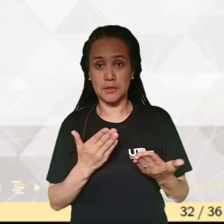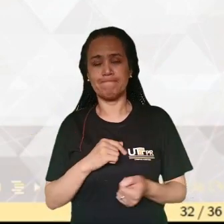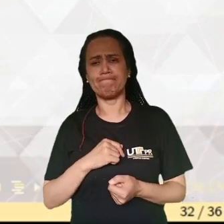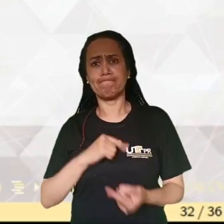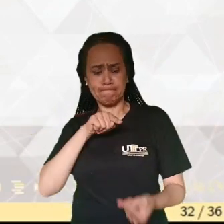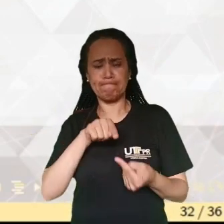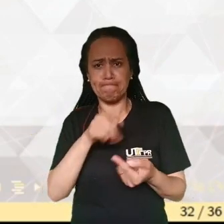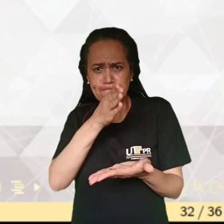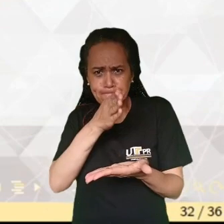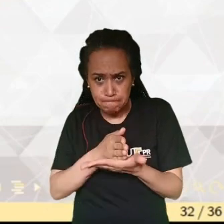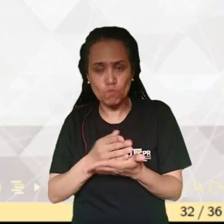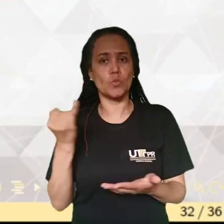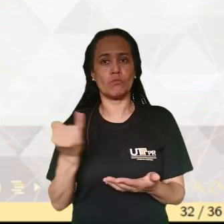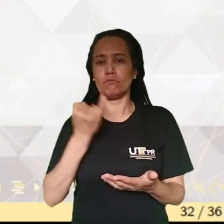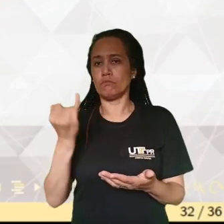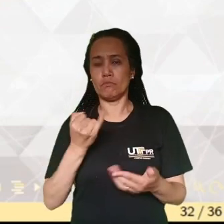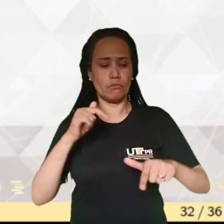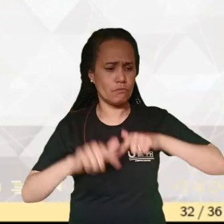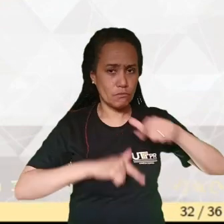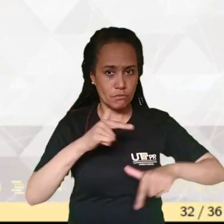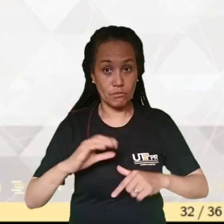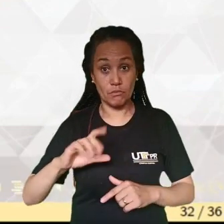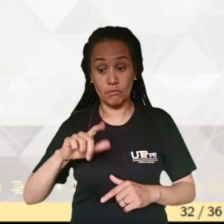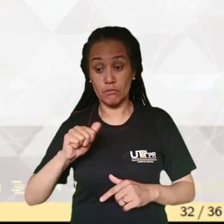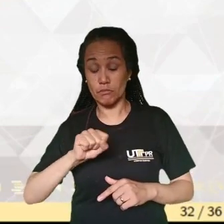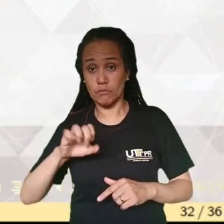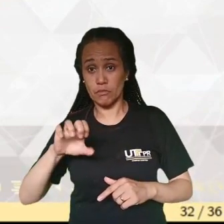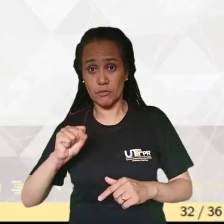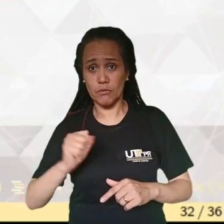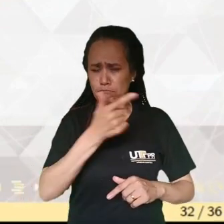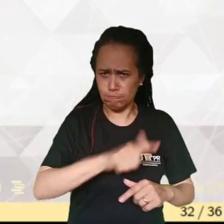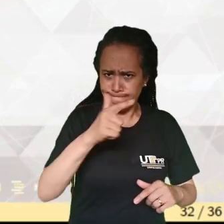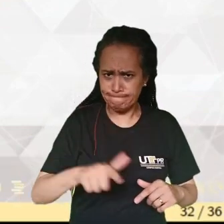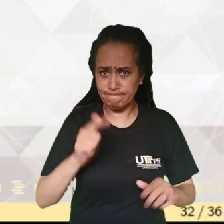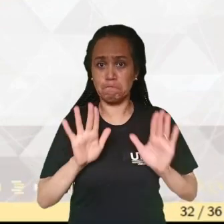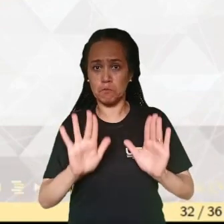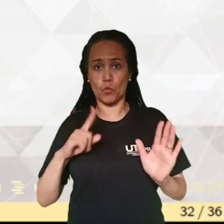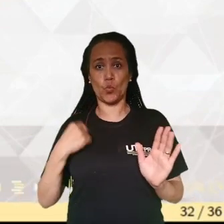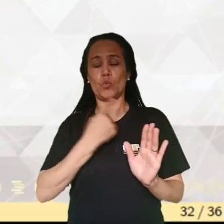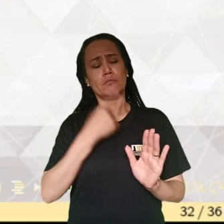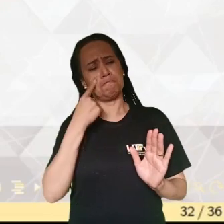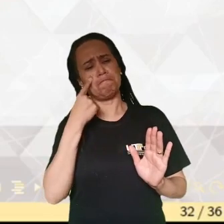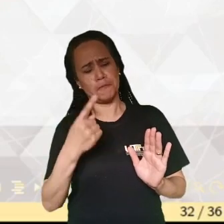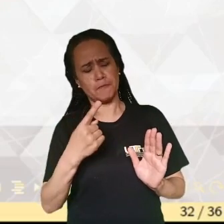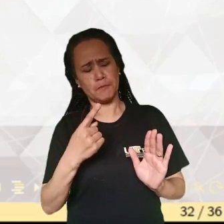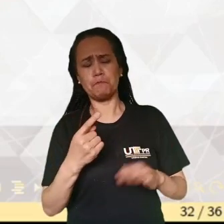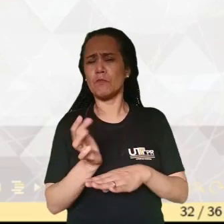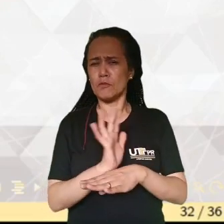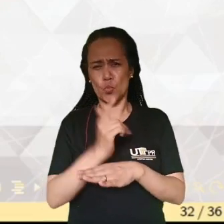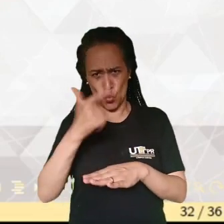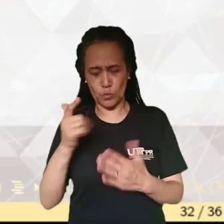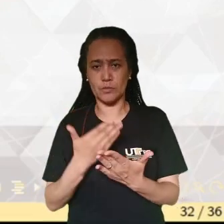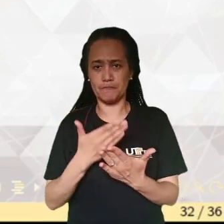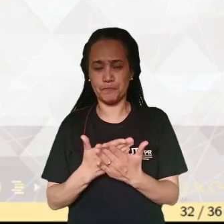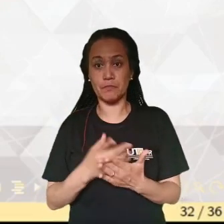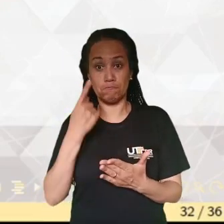das medidas mais importantes para trabalhar com classe de frequências. Porque nós vamos ver nos vídeos mais para frente